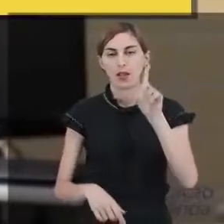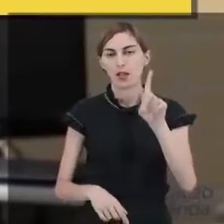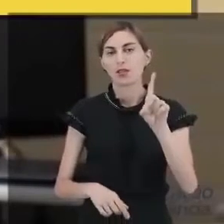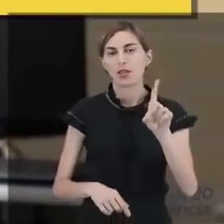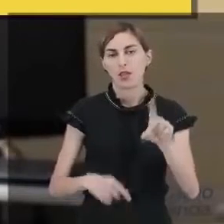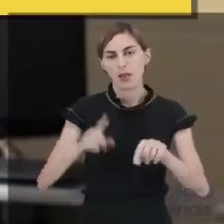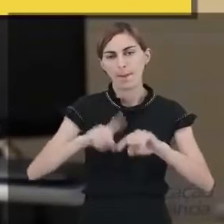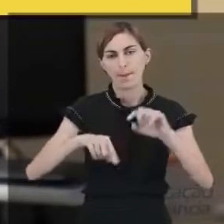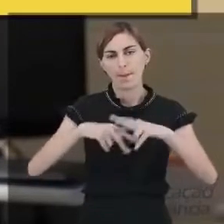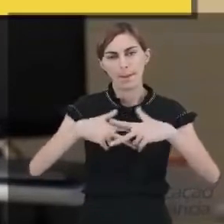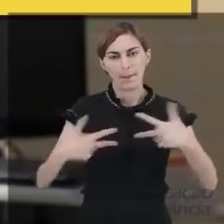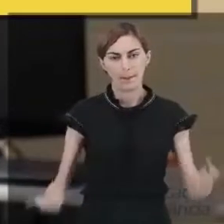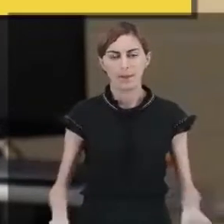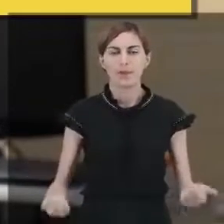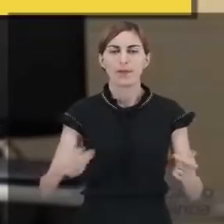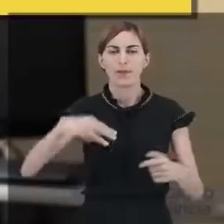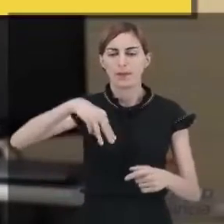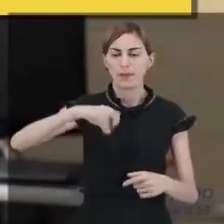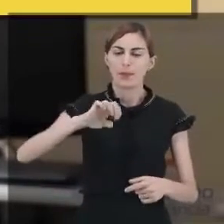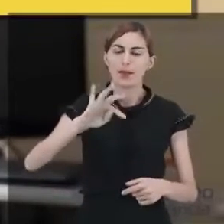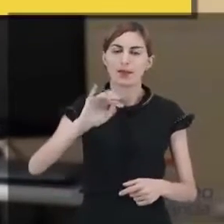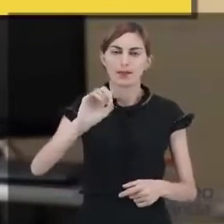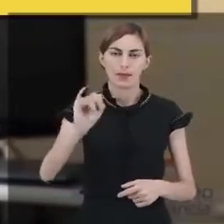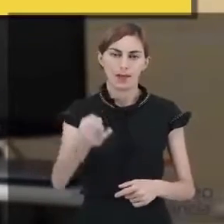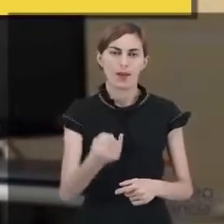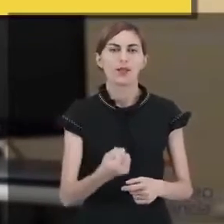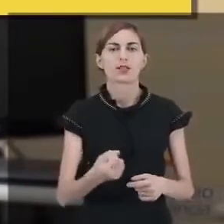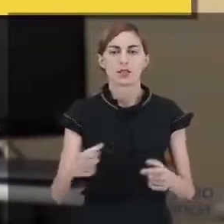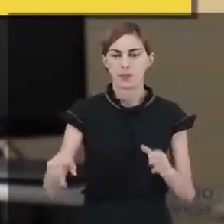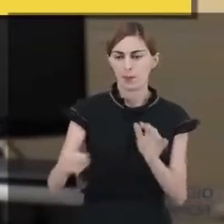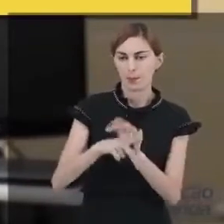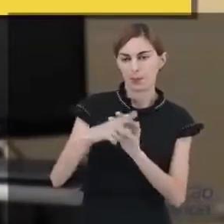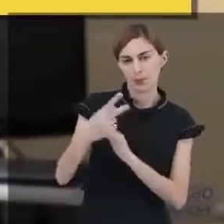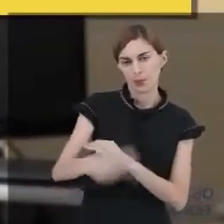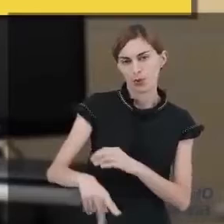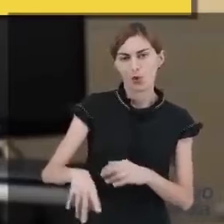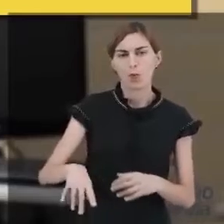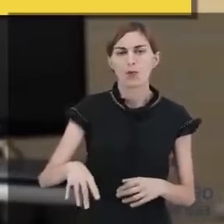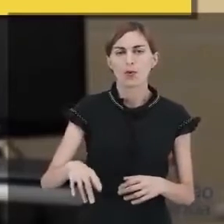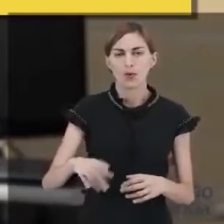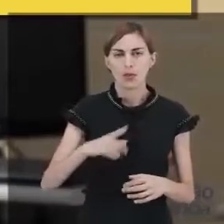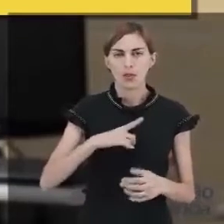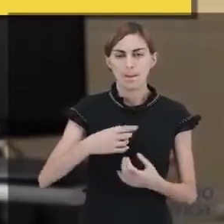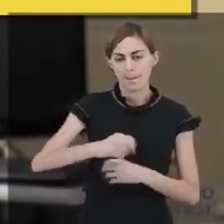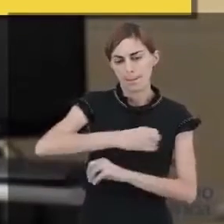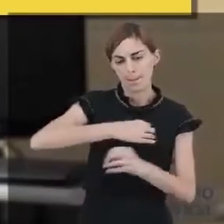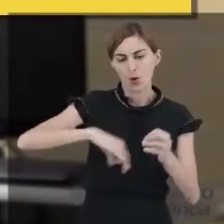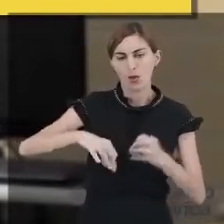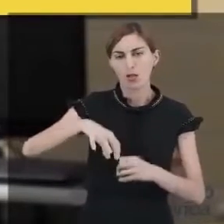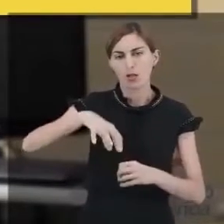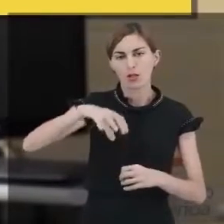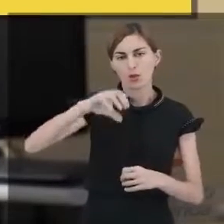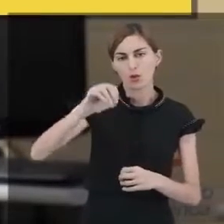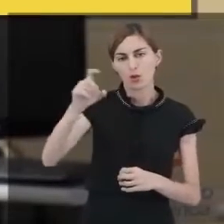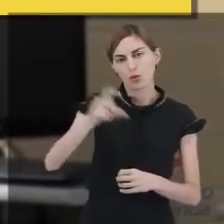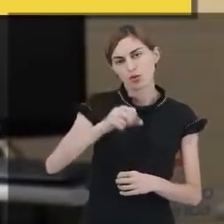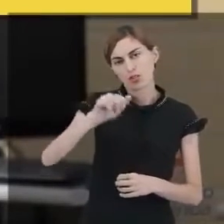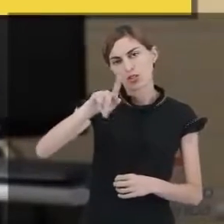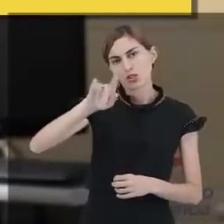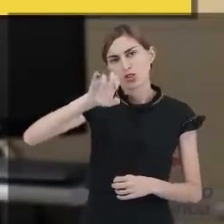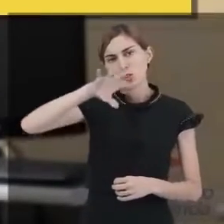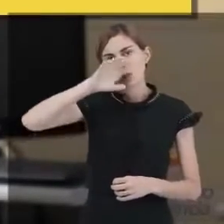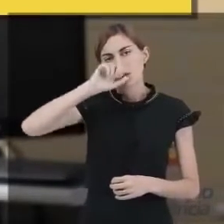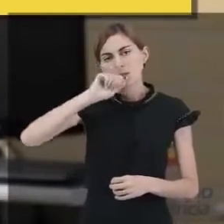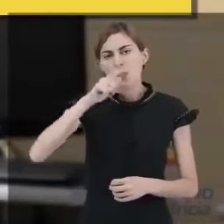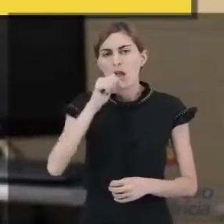metais pirosfóricos, são metais que ele queimam, que ele traz consigo já uma molécula de oxigênio e na simples presença da